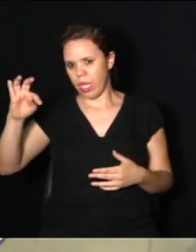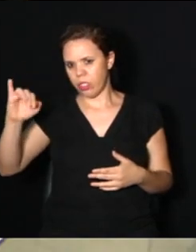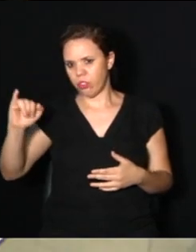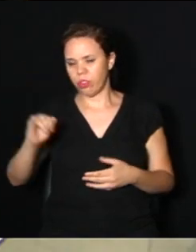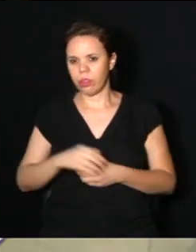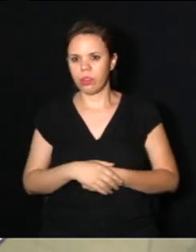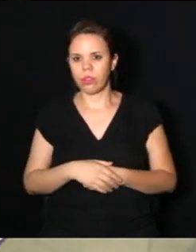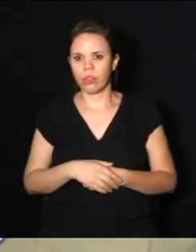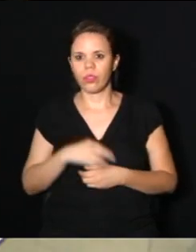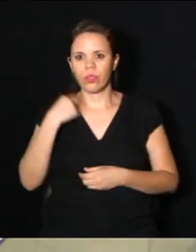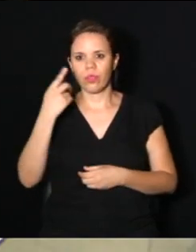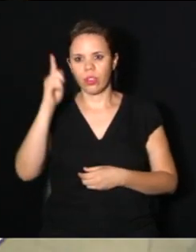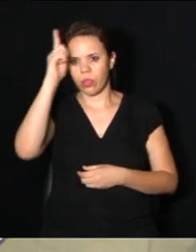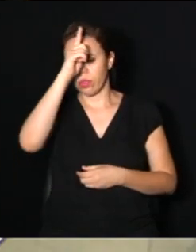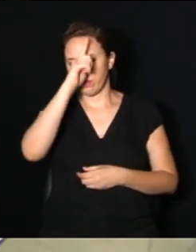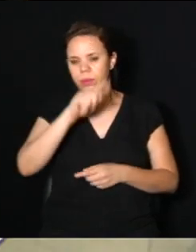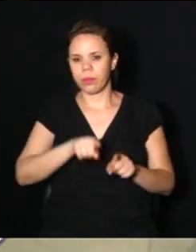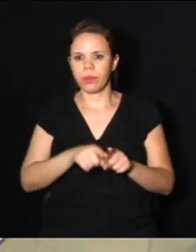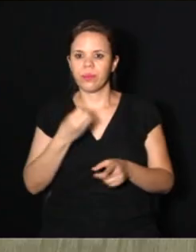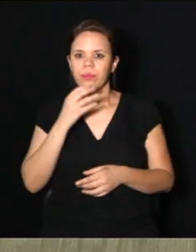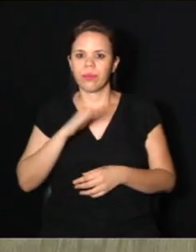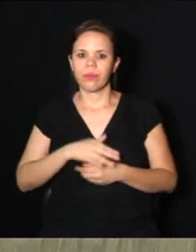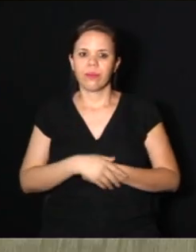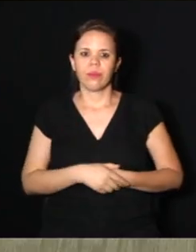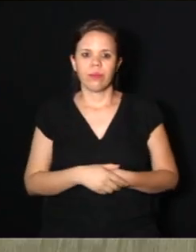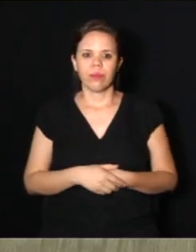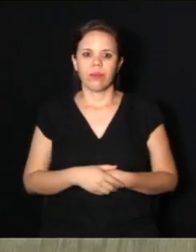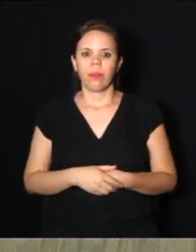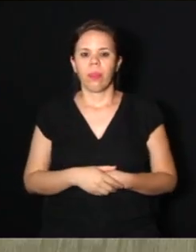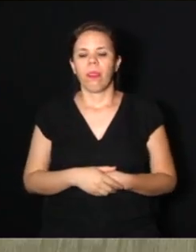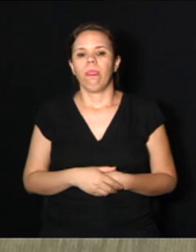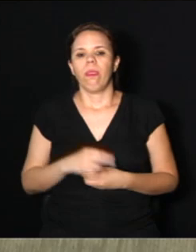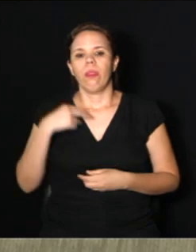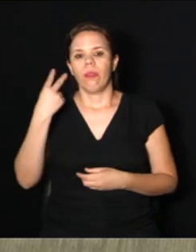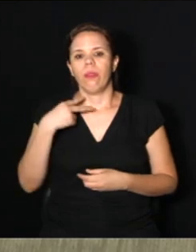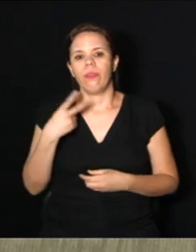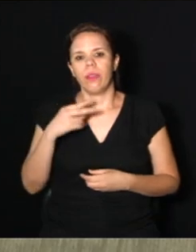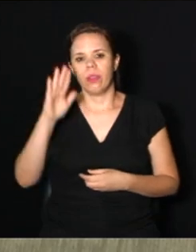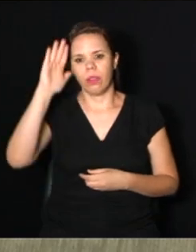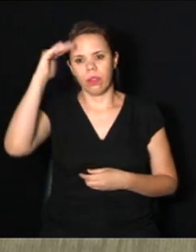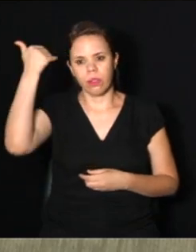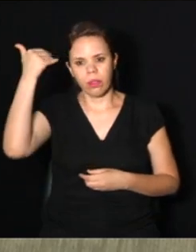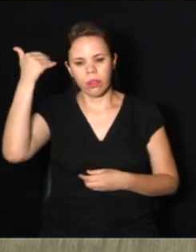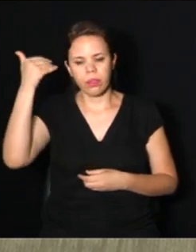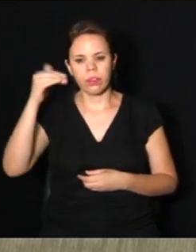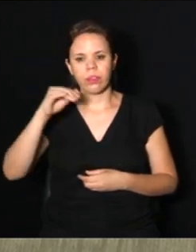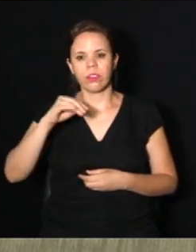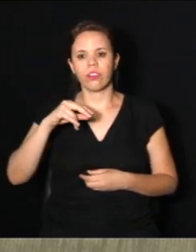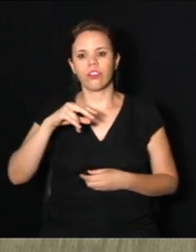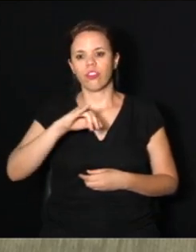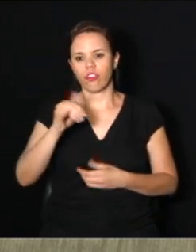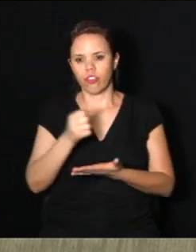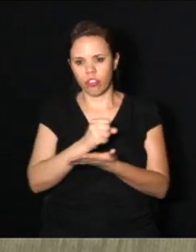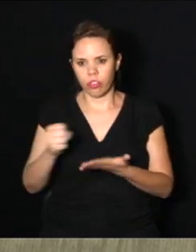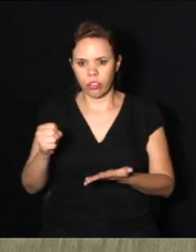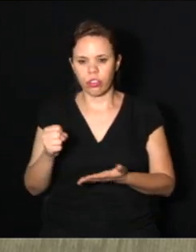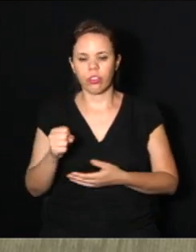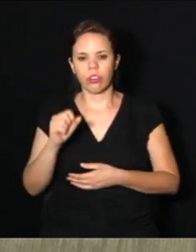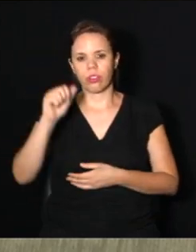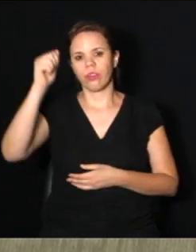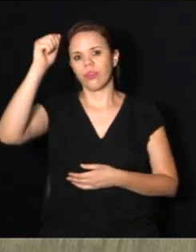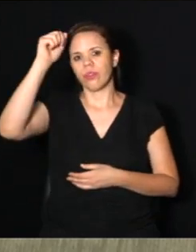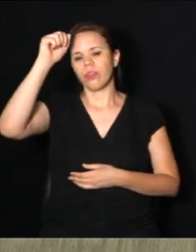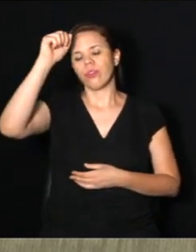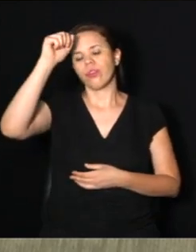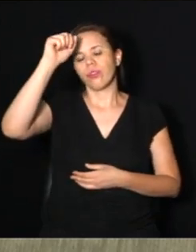também? Então, tá bom. Boa tarde, vereador Pedro Tourinho, vereador Jota Silva, professor Alberto,